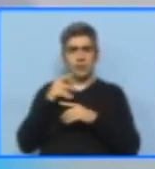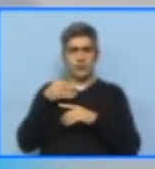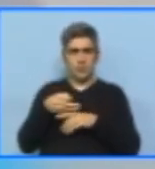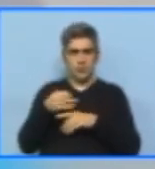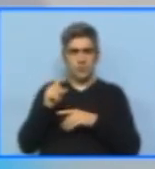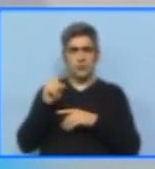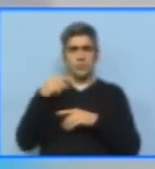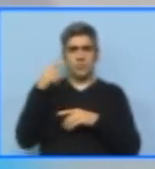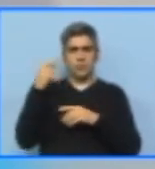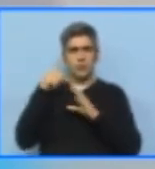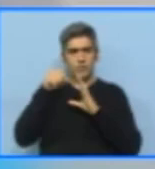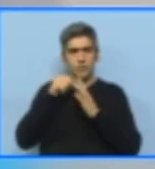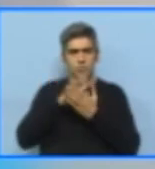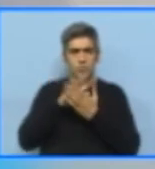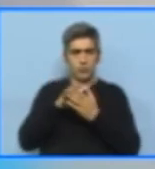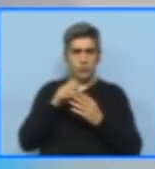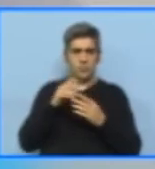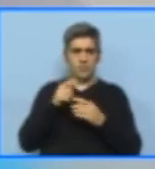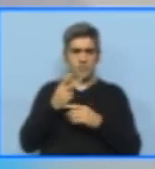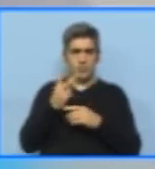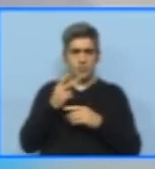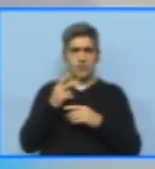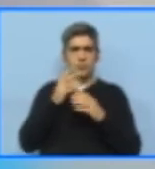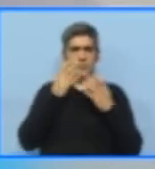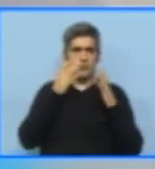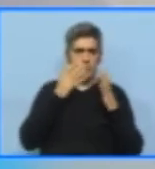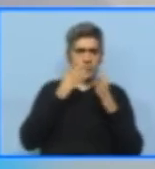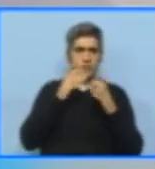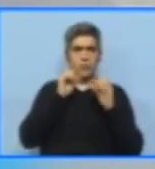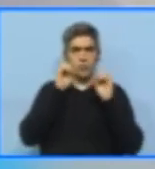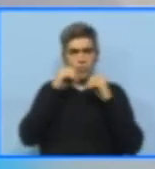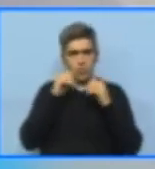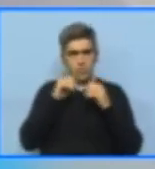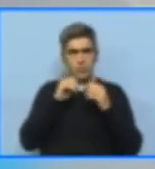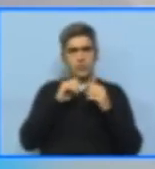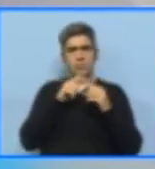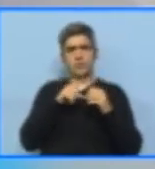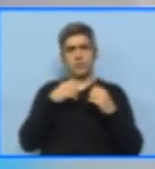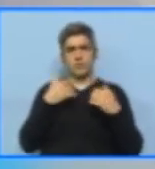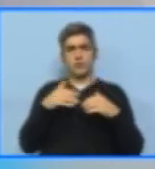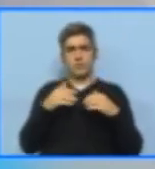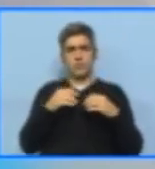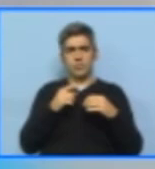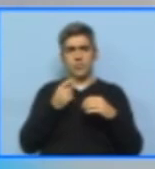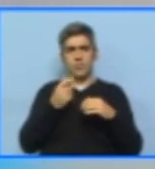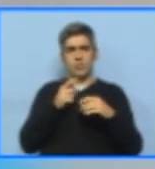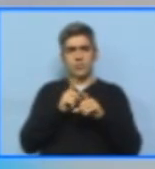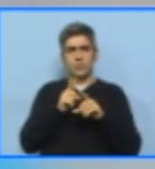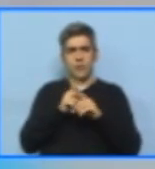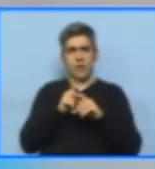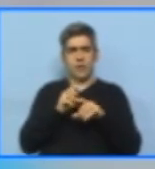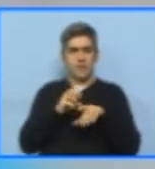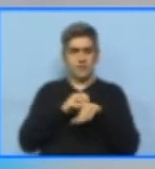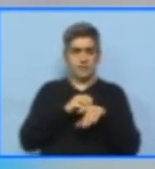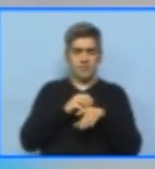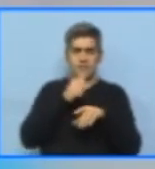de outras produtoras de televisão, seja o Facebook, seja o Google, e eles, digamos que são quase carraças, não é?